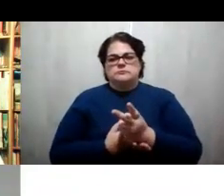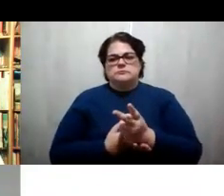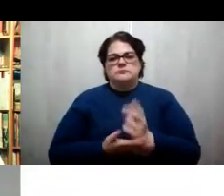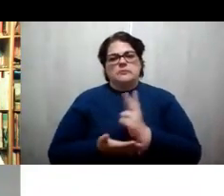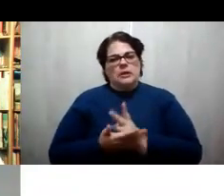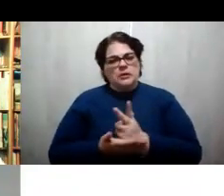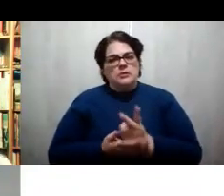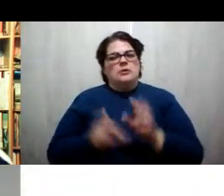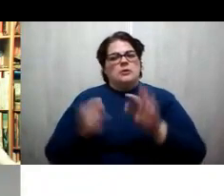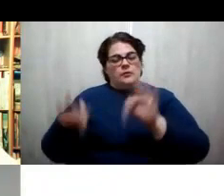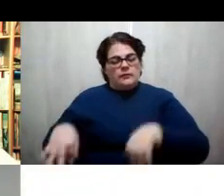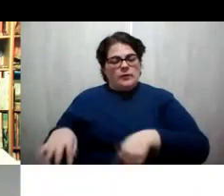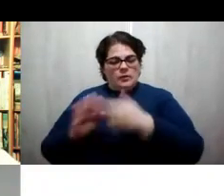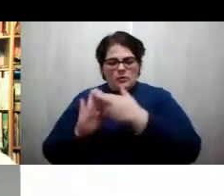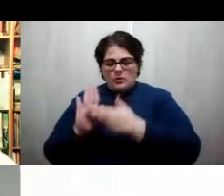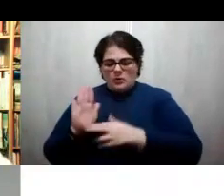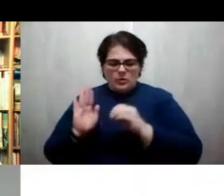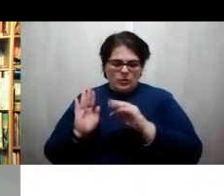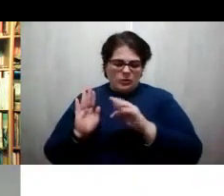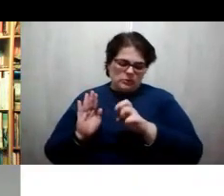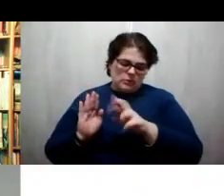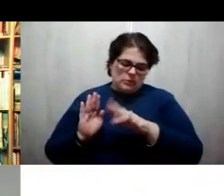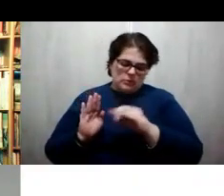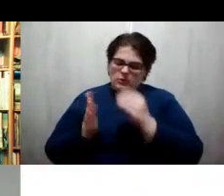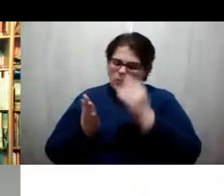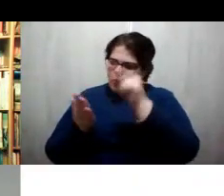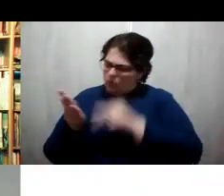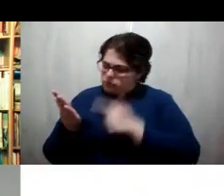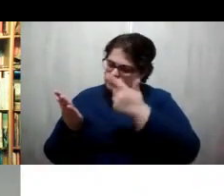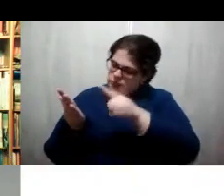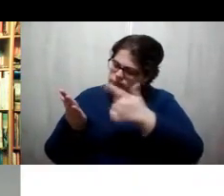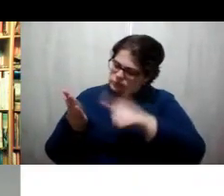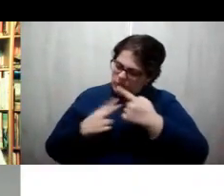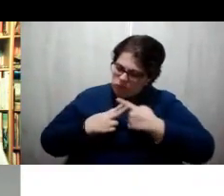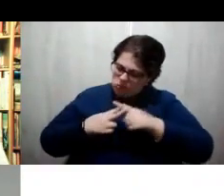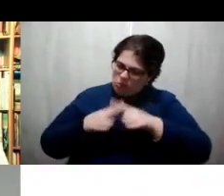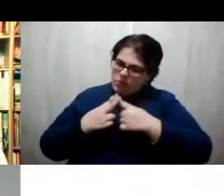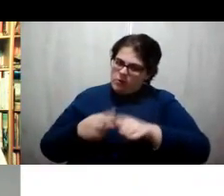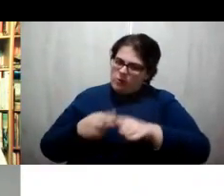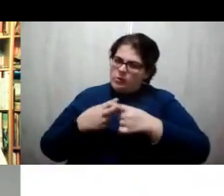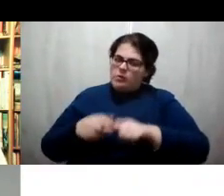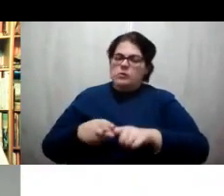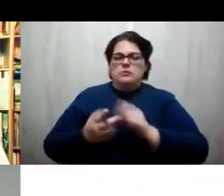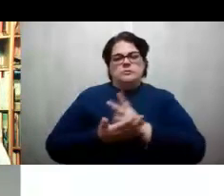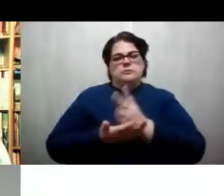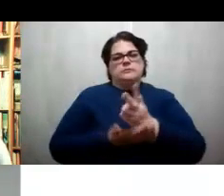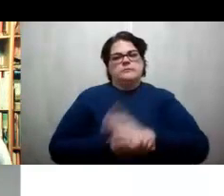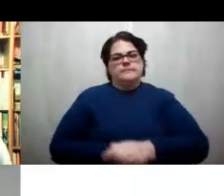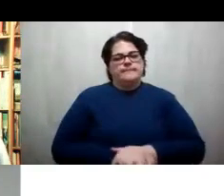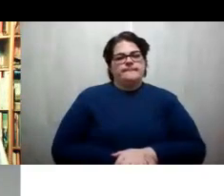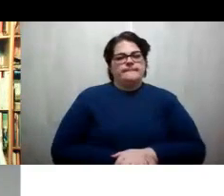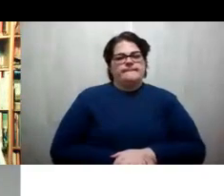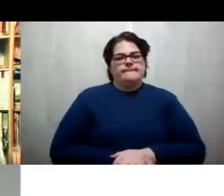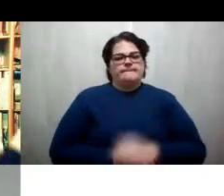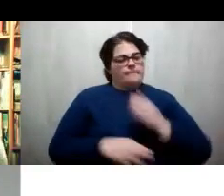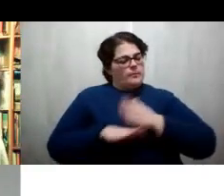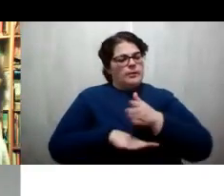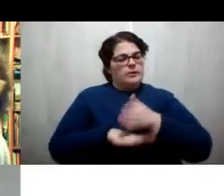de roteiro, também ele já ia revendo tudo, né? Sem Aqui, dúvida então. nenhuma,